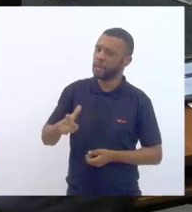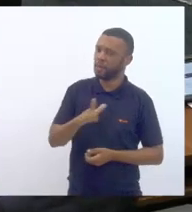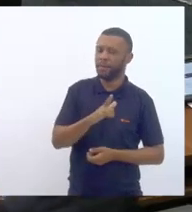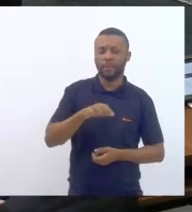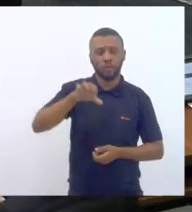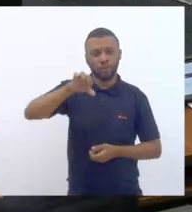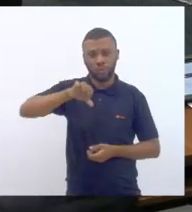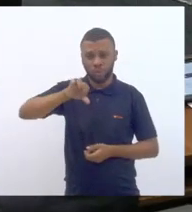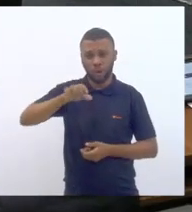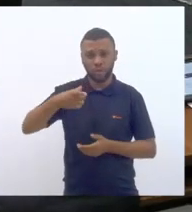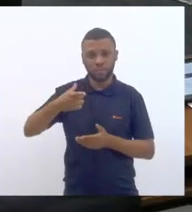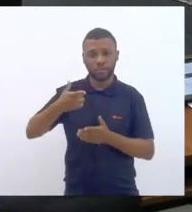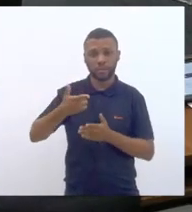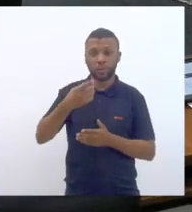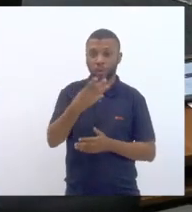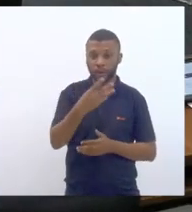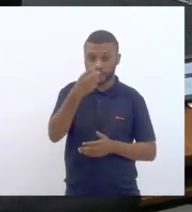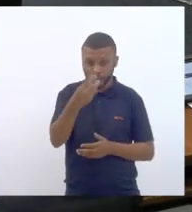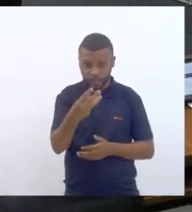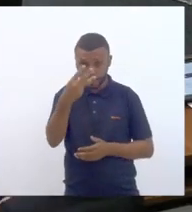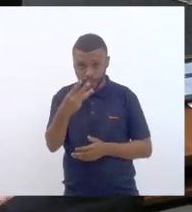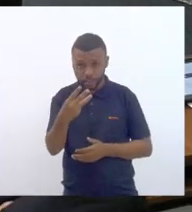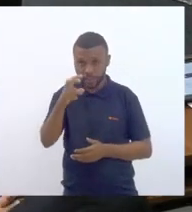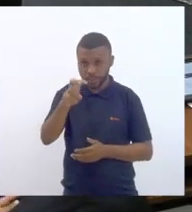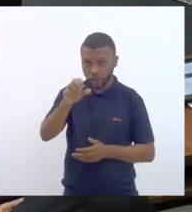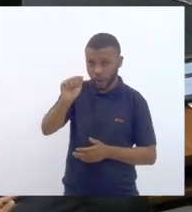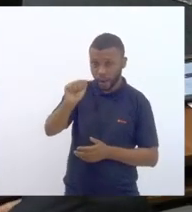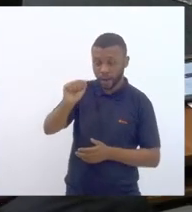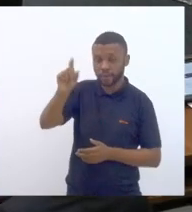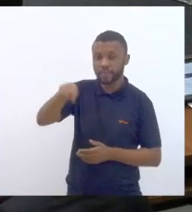presidente. É o nono. É o 4335A de 2018.